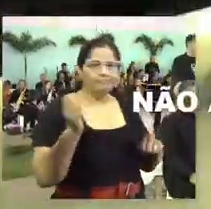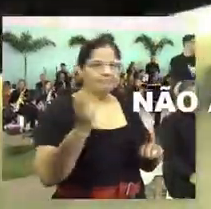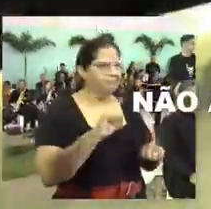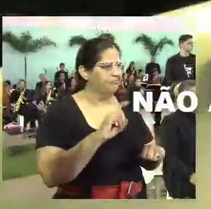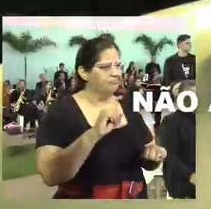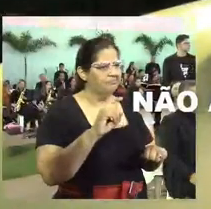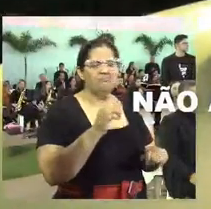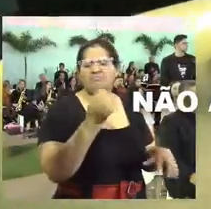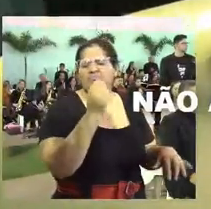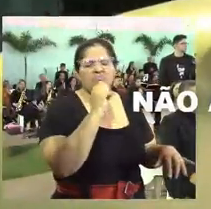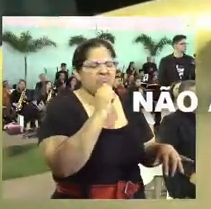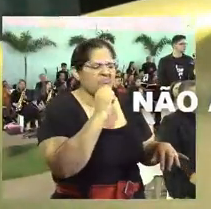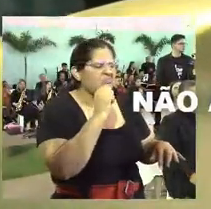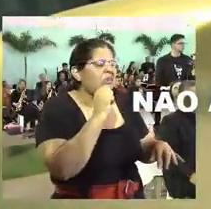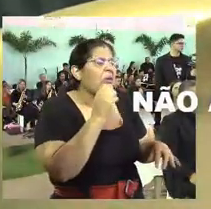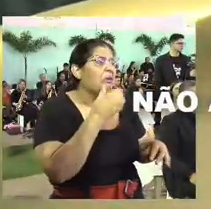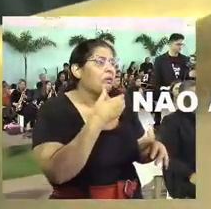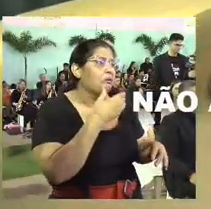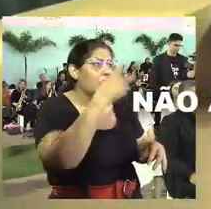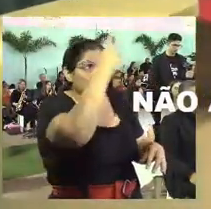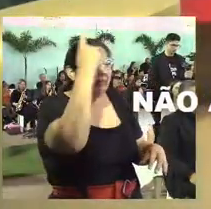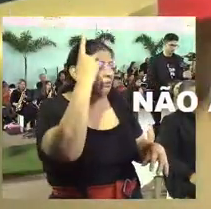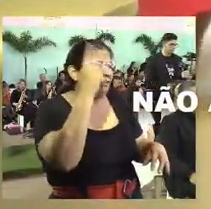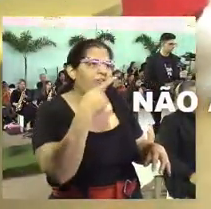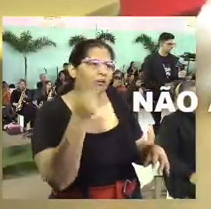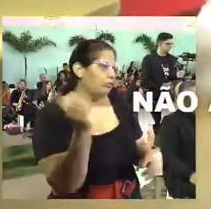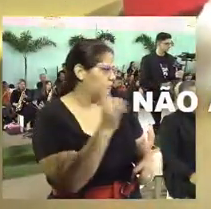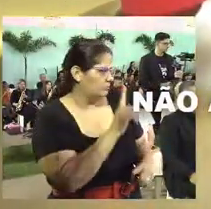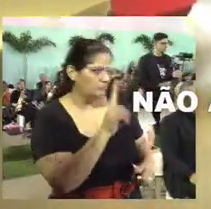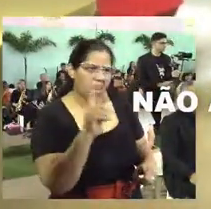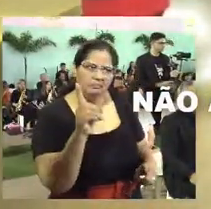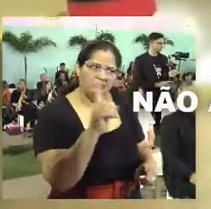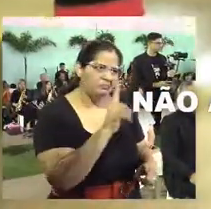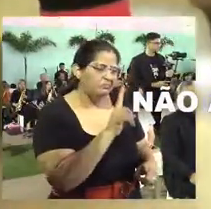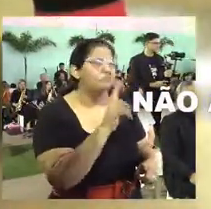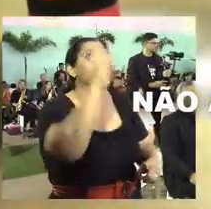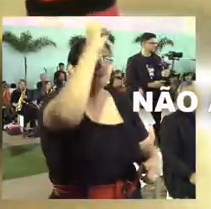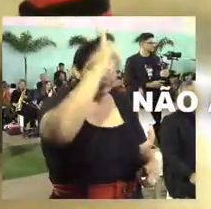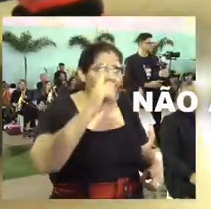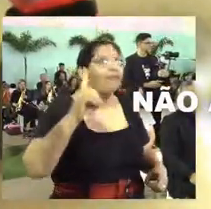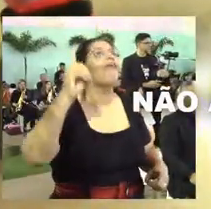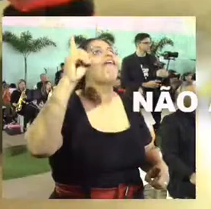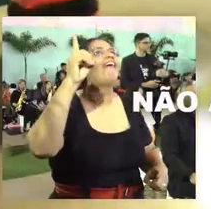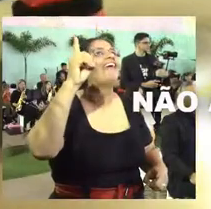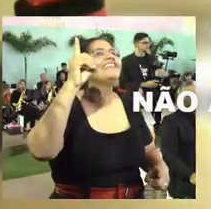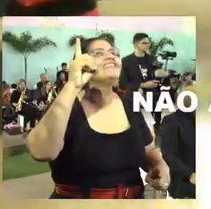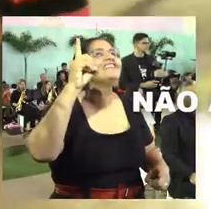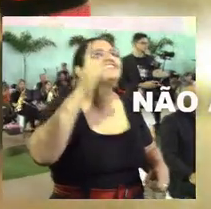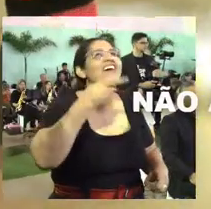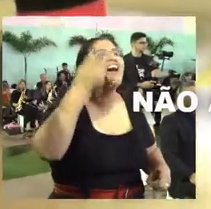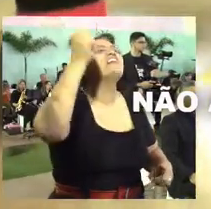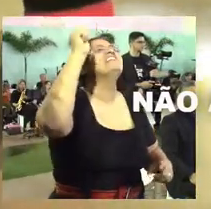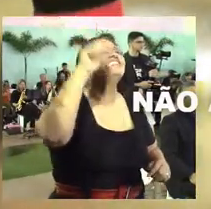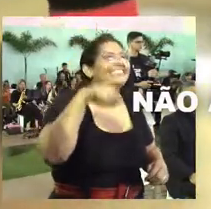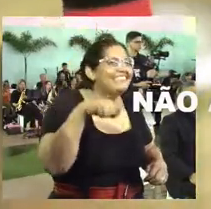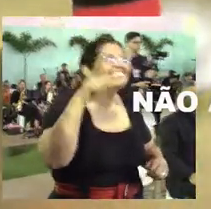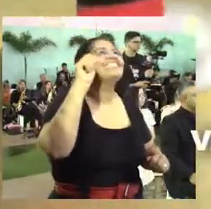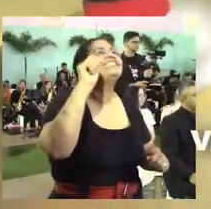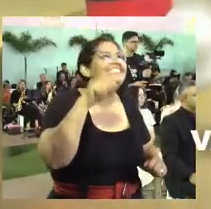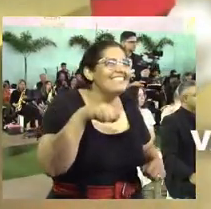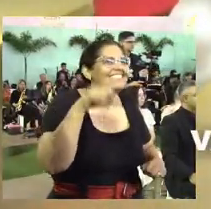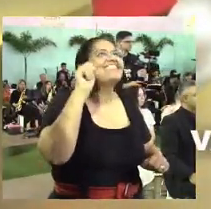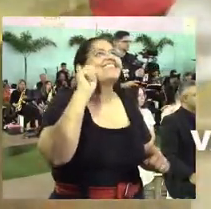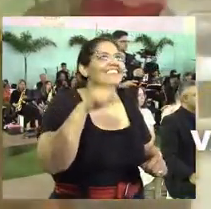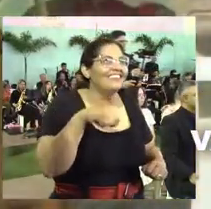não adianta o homem dizer não quando o teu Deus já diz sim